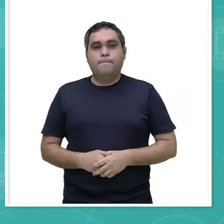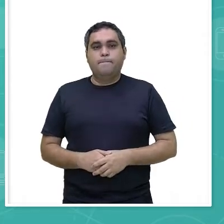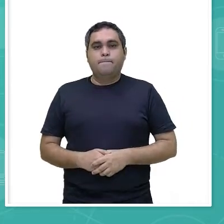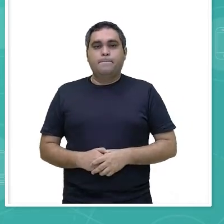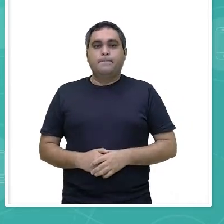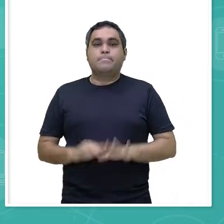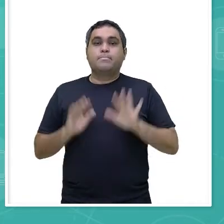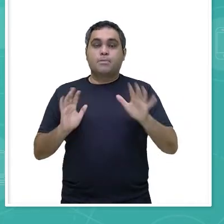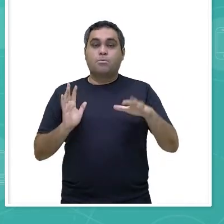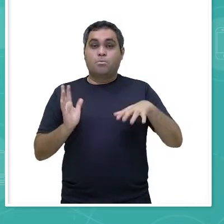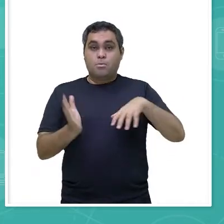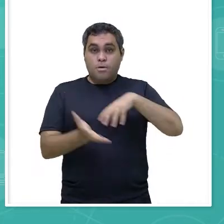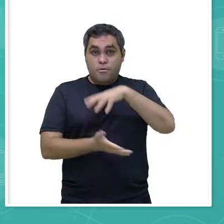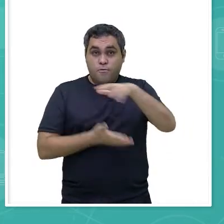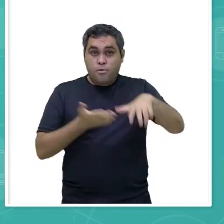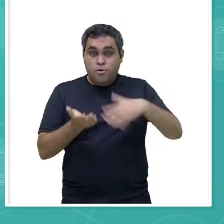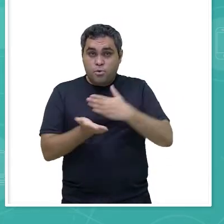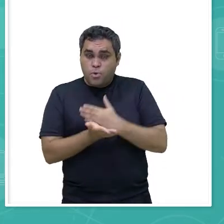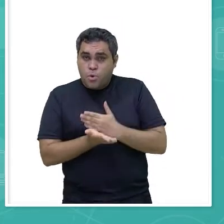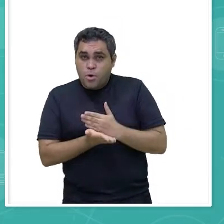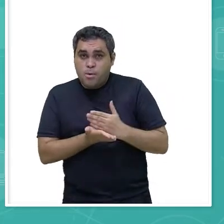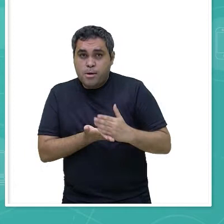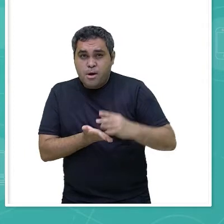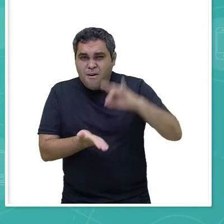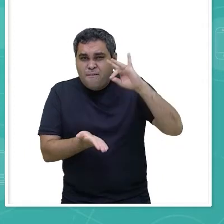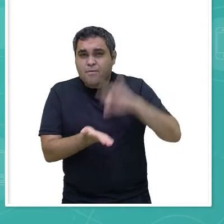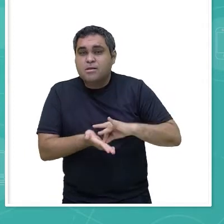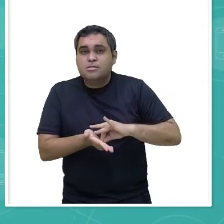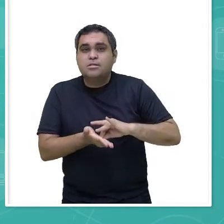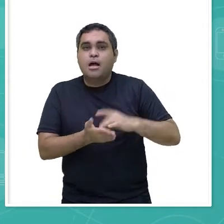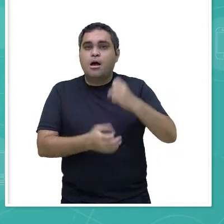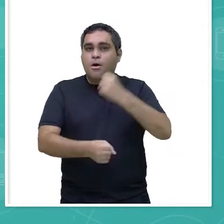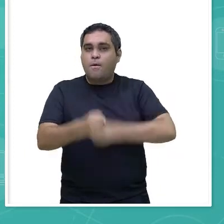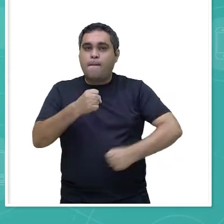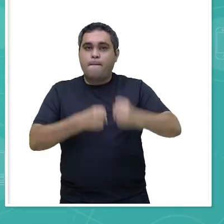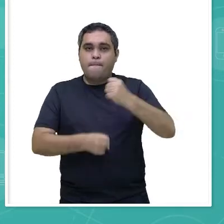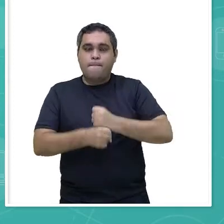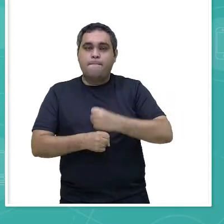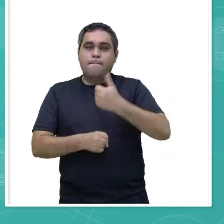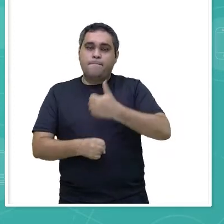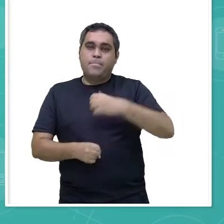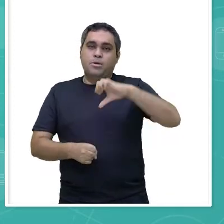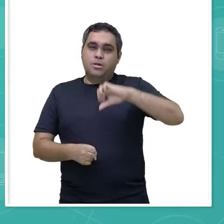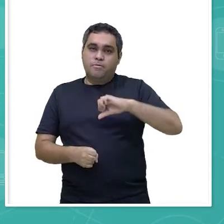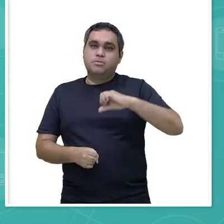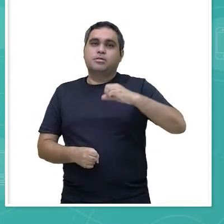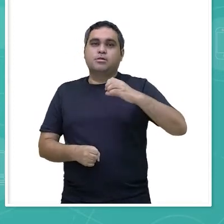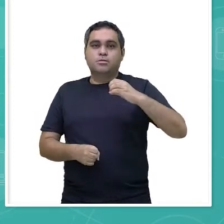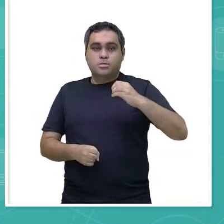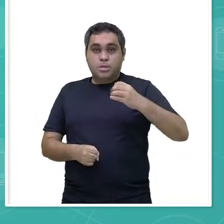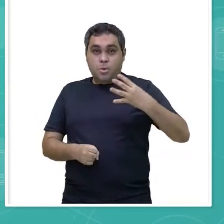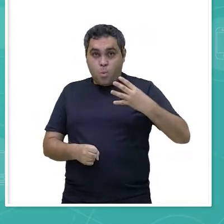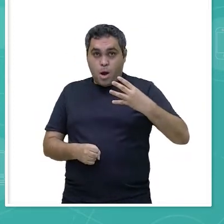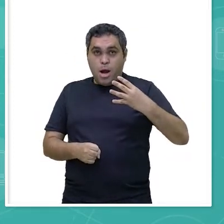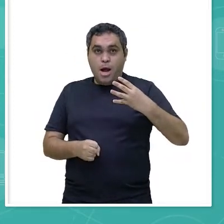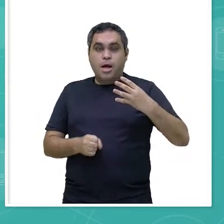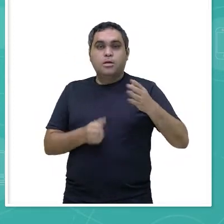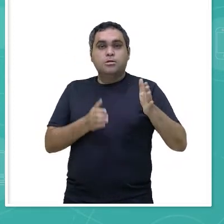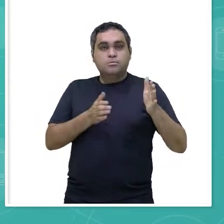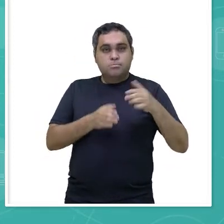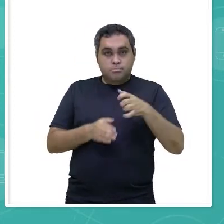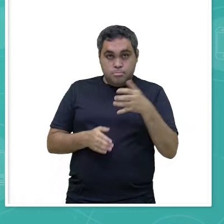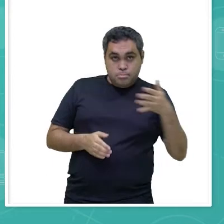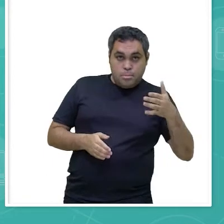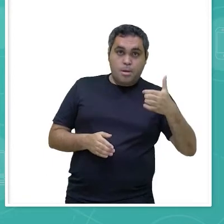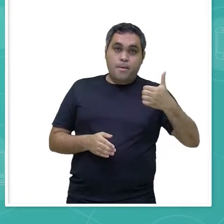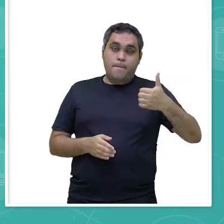da Revolução realmente vai acontecer em 1904 e 1905. Entre 1904 e 1905,